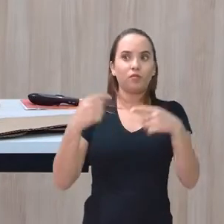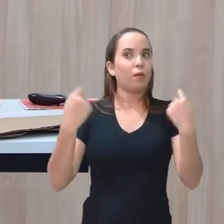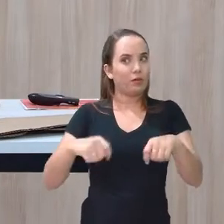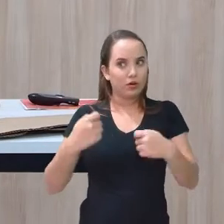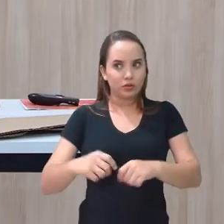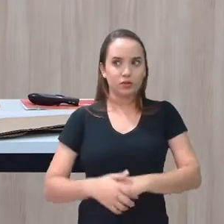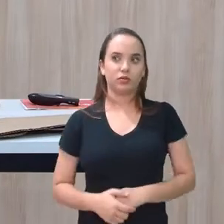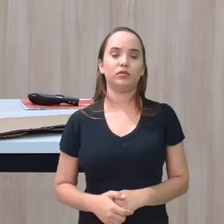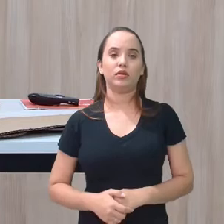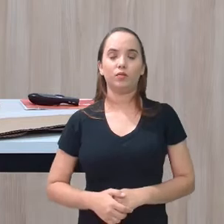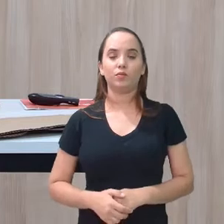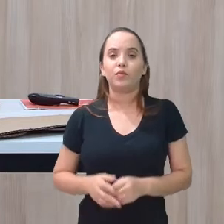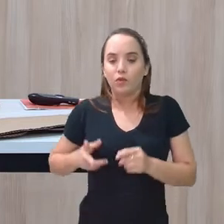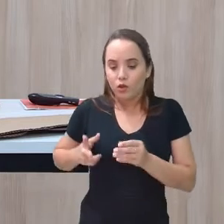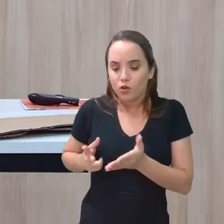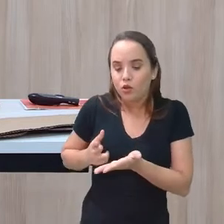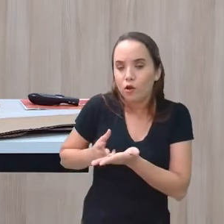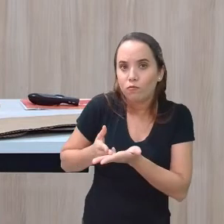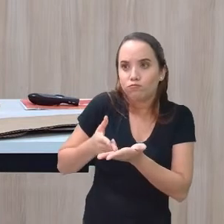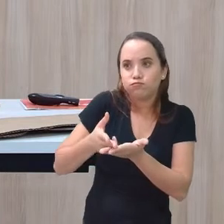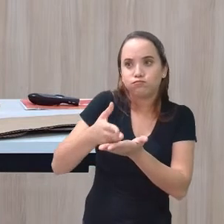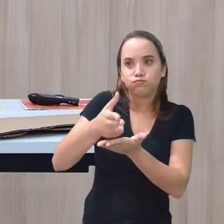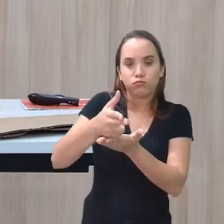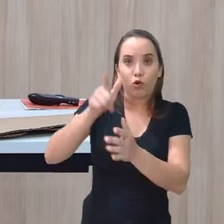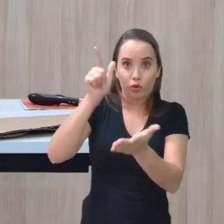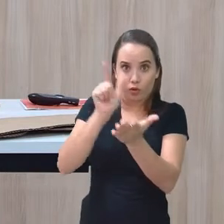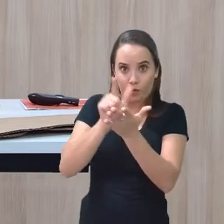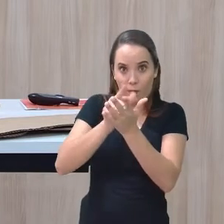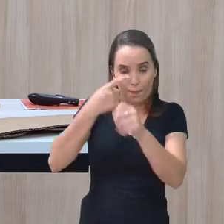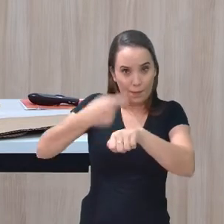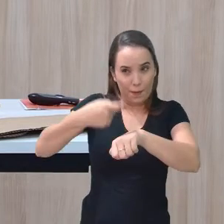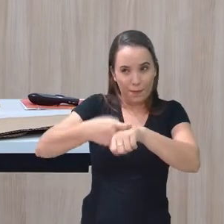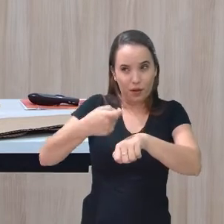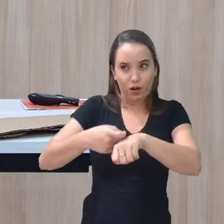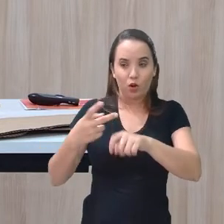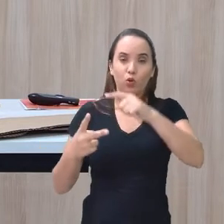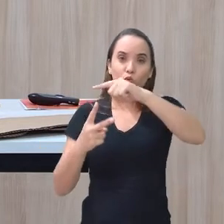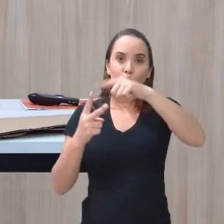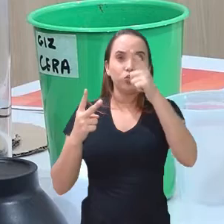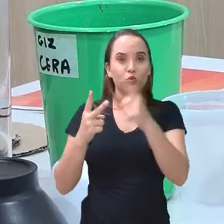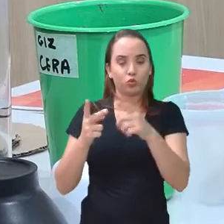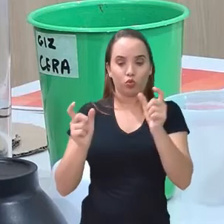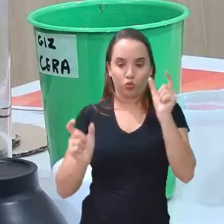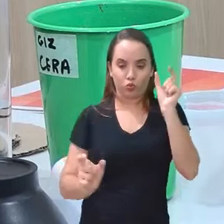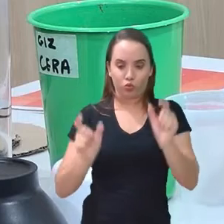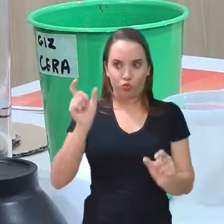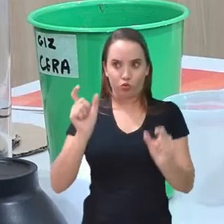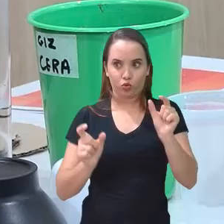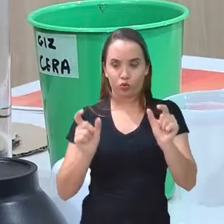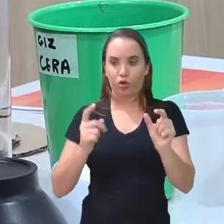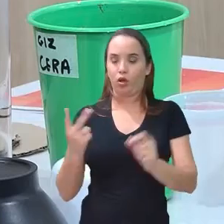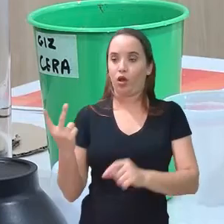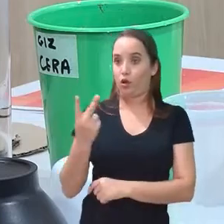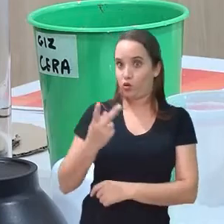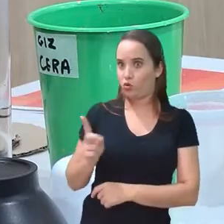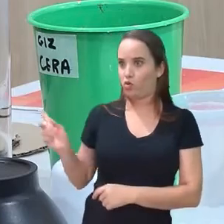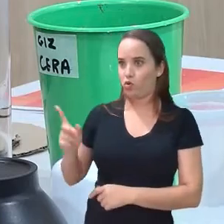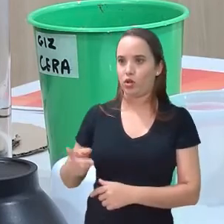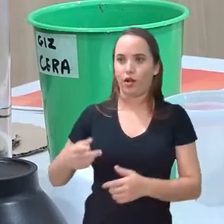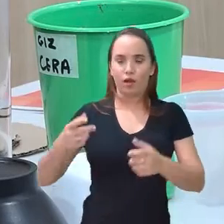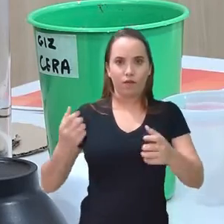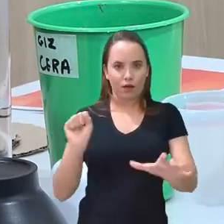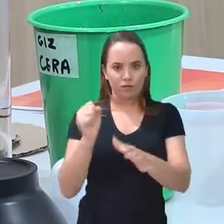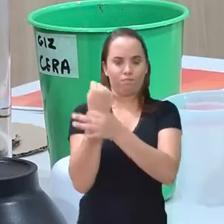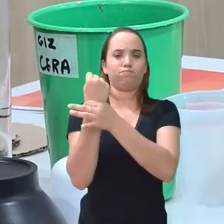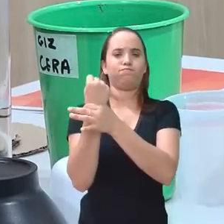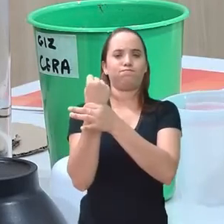também de cortar no papelão 2 varetinhas. Elas é quem vão sustentar, certo?